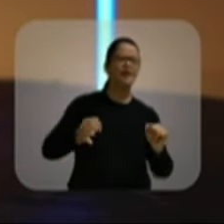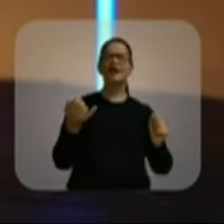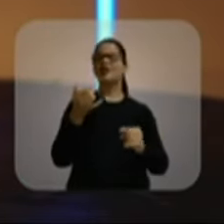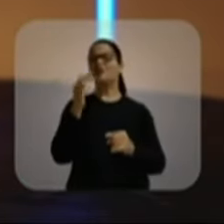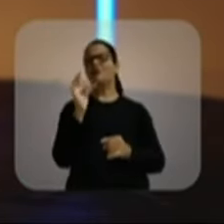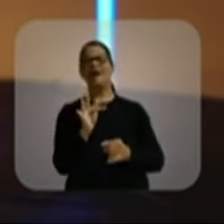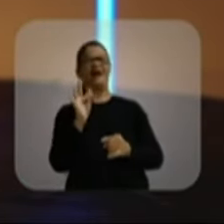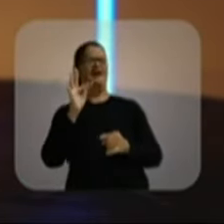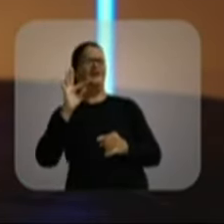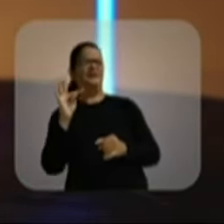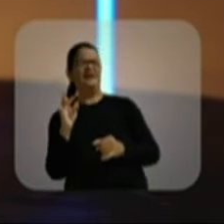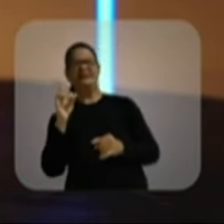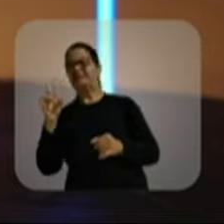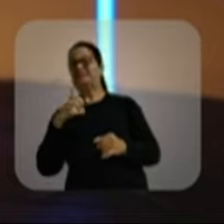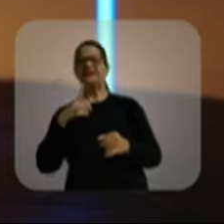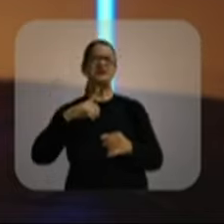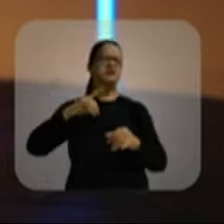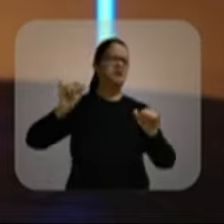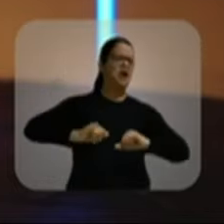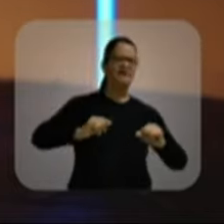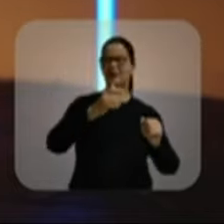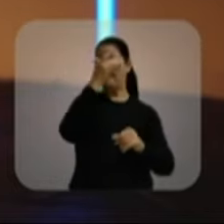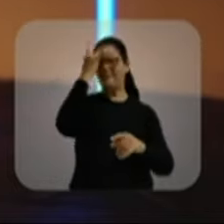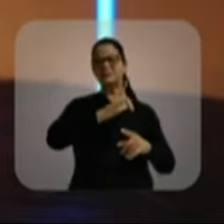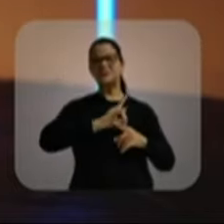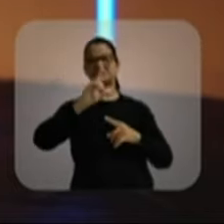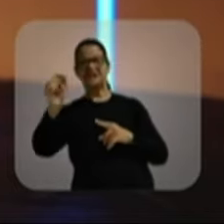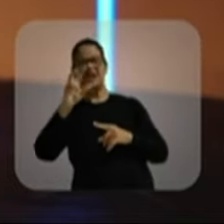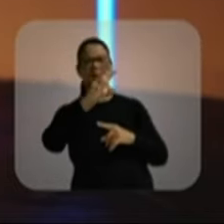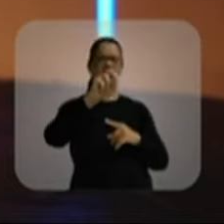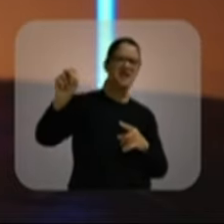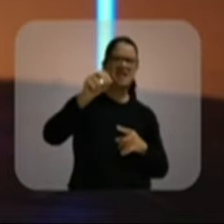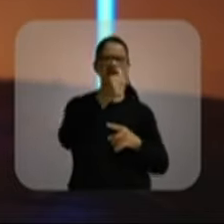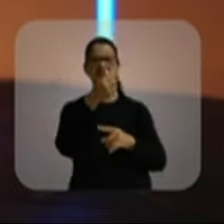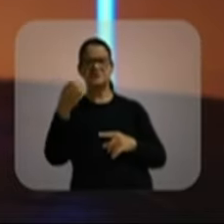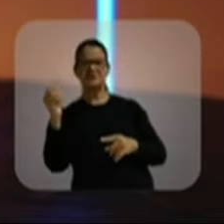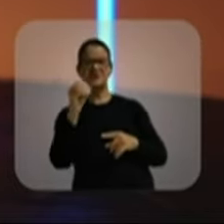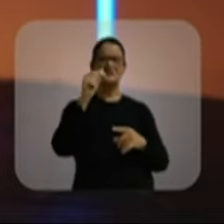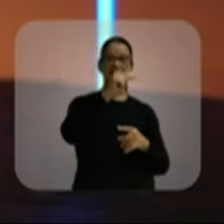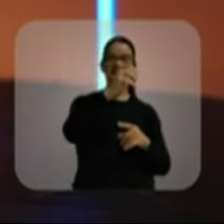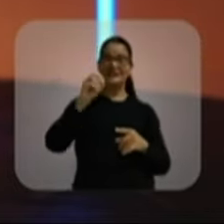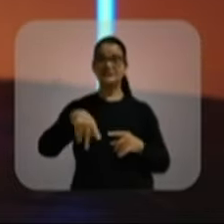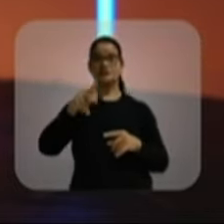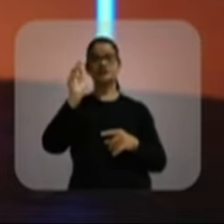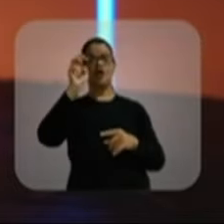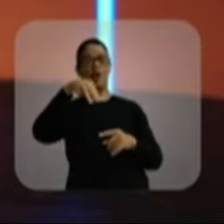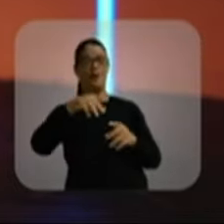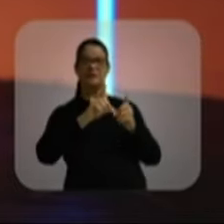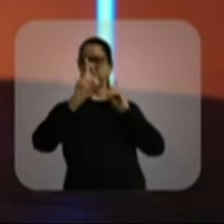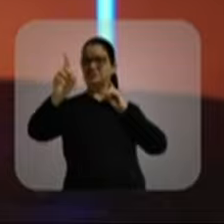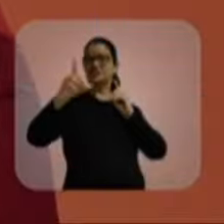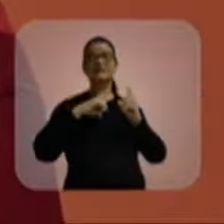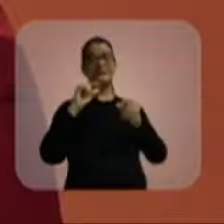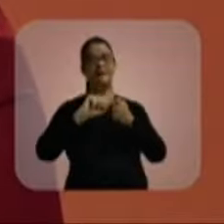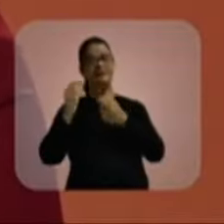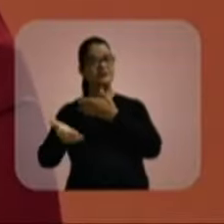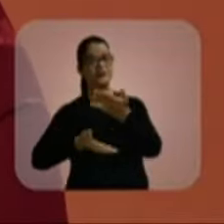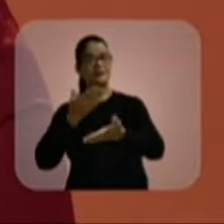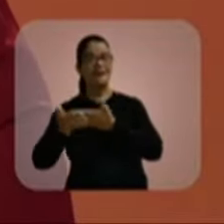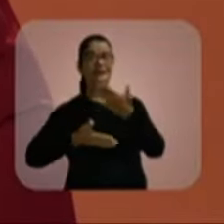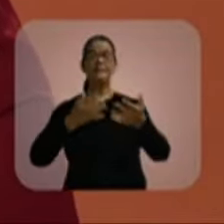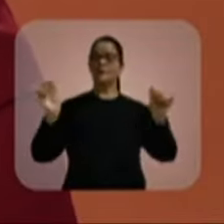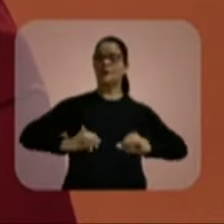muito no TFD, para cima e para baixo, gente saindo de cidades a 500, 600, 700 quilômetros do Recife para fazer